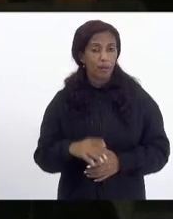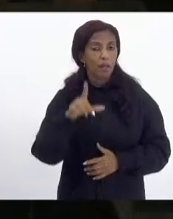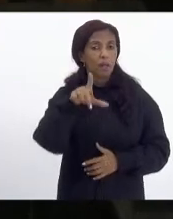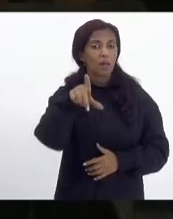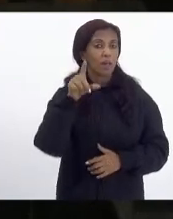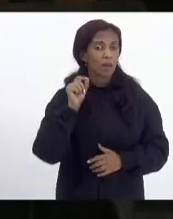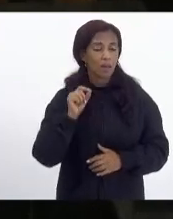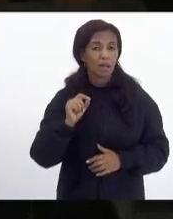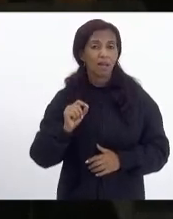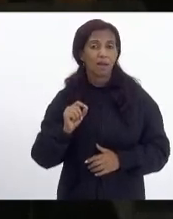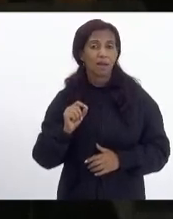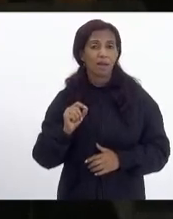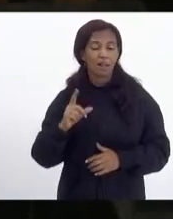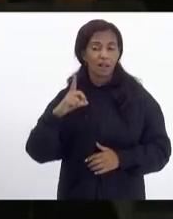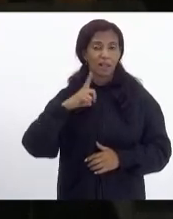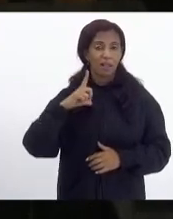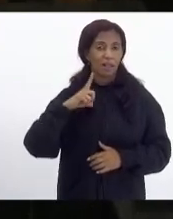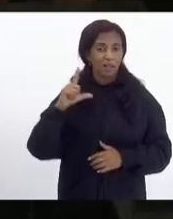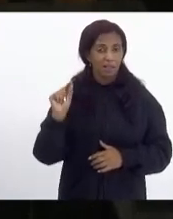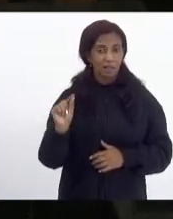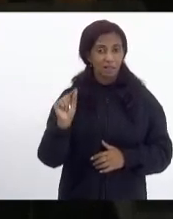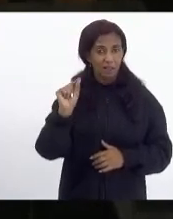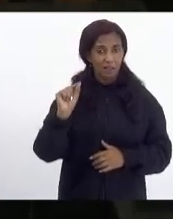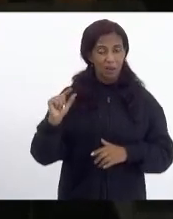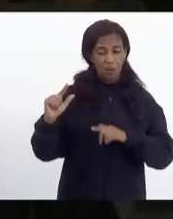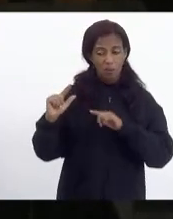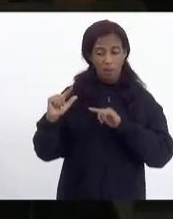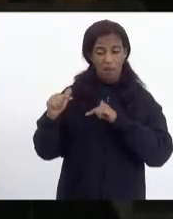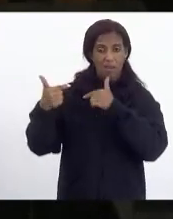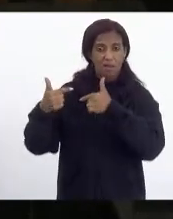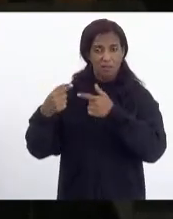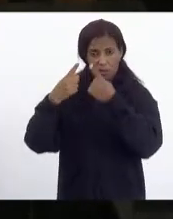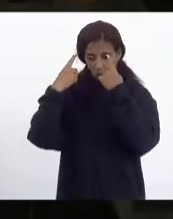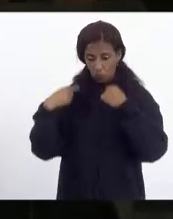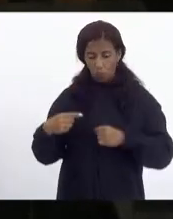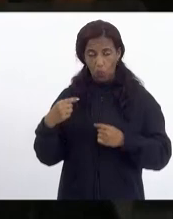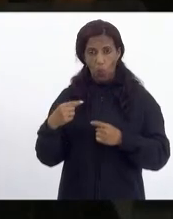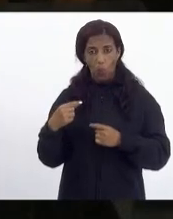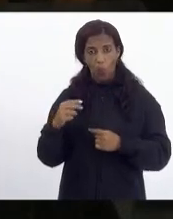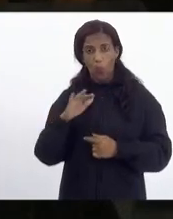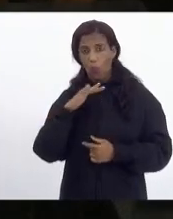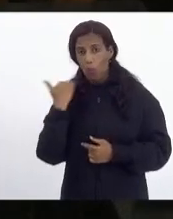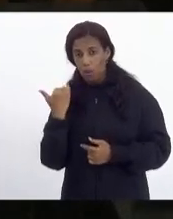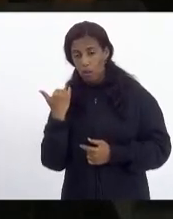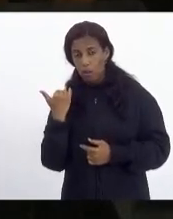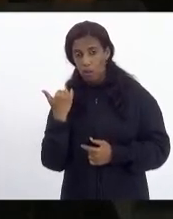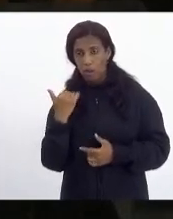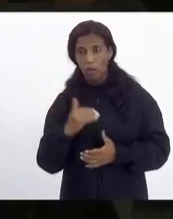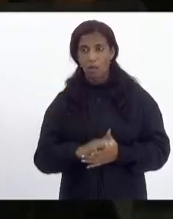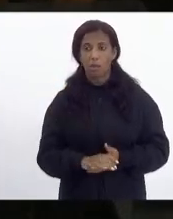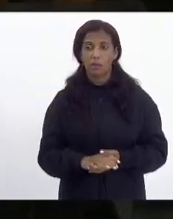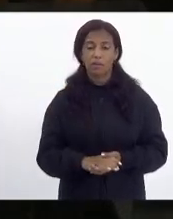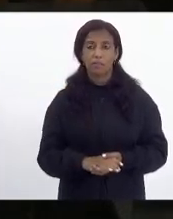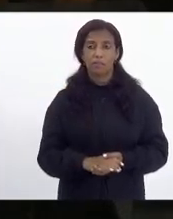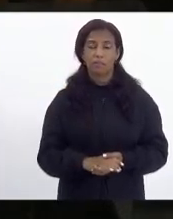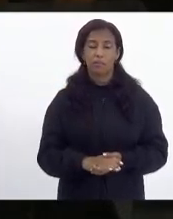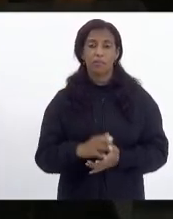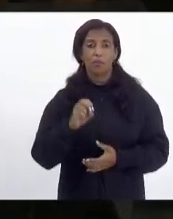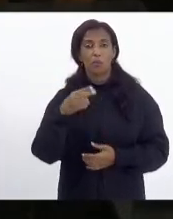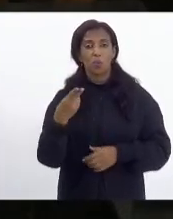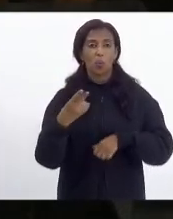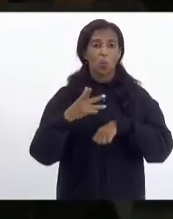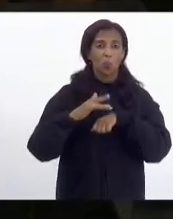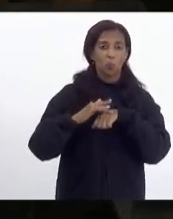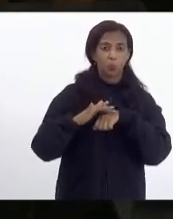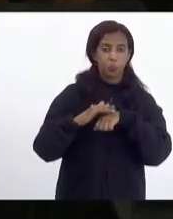escolher entre ter uma pequena reação morrer ou